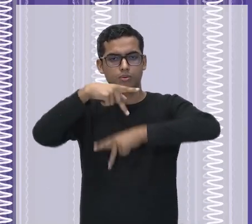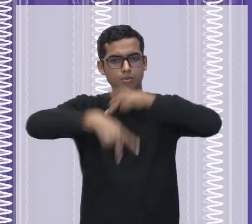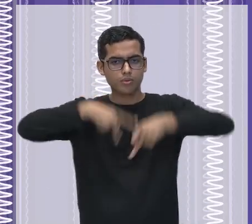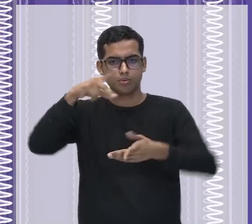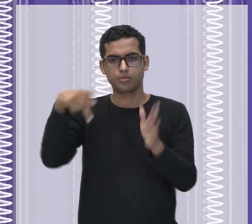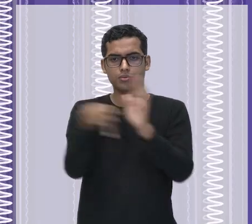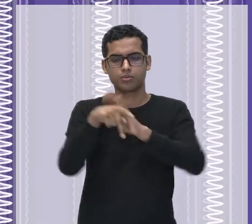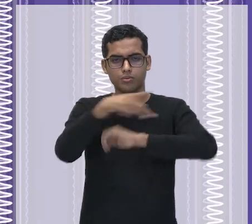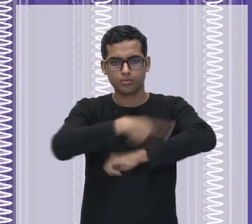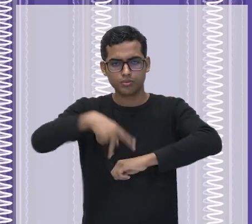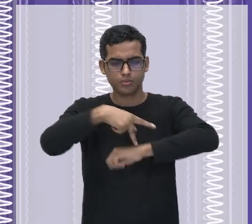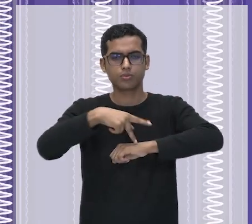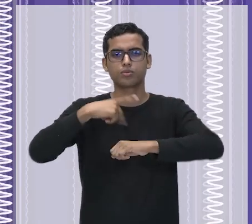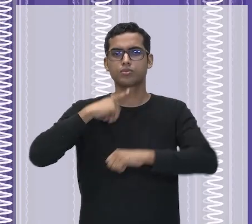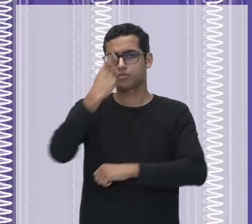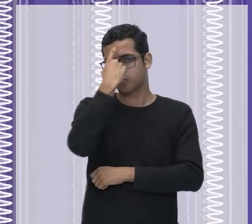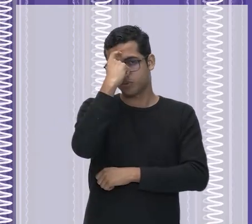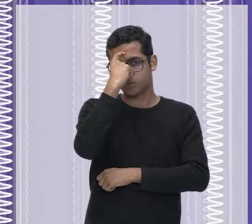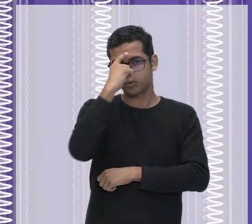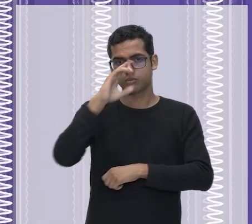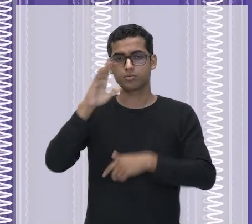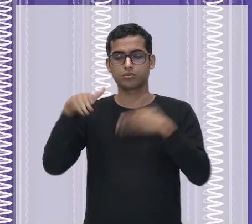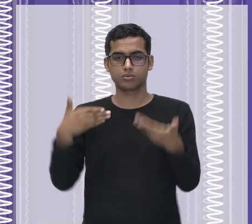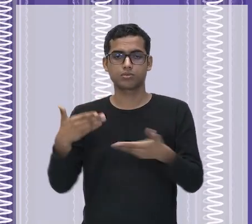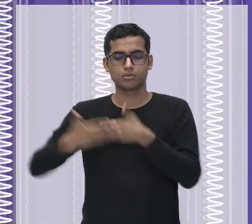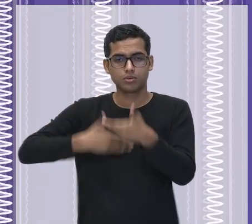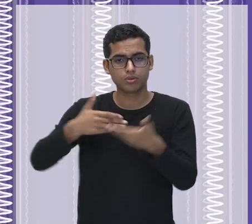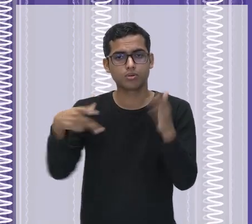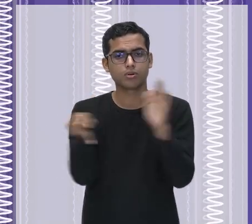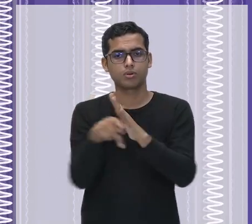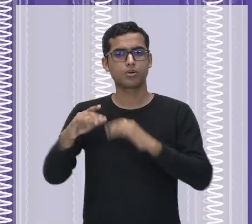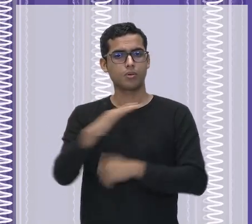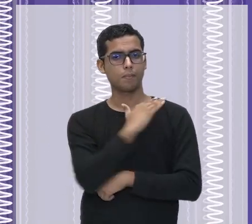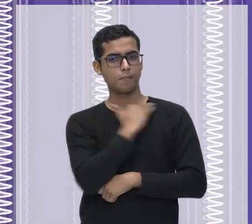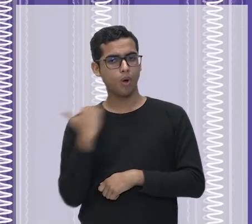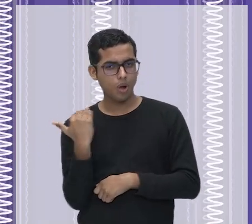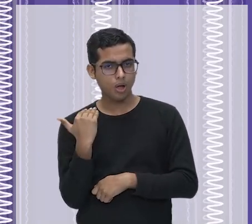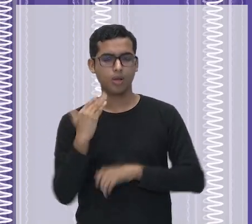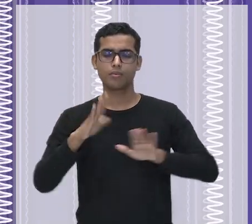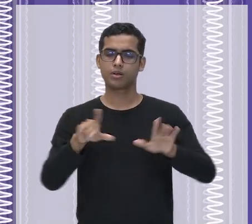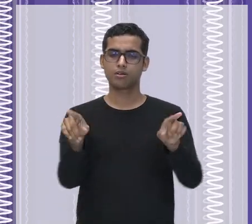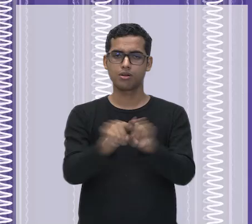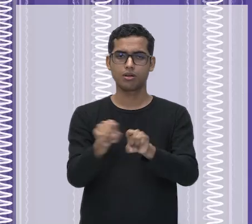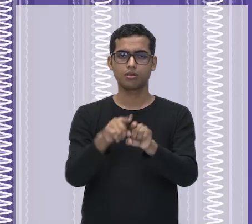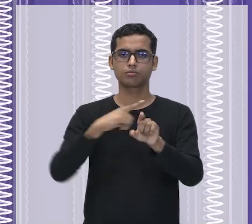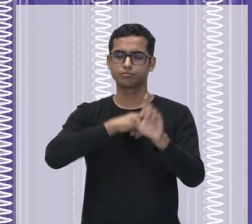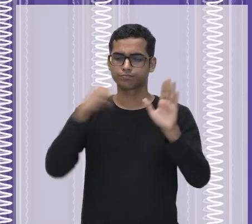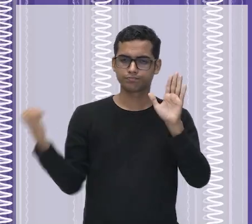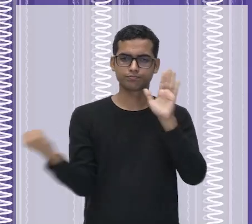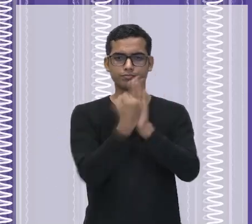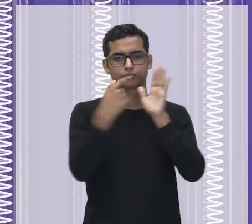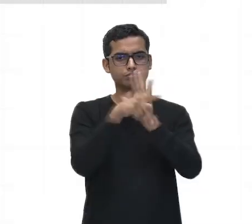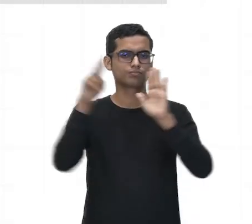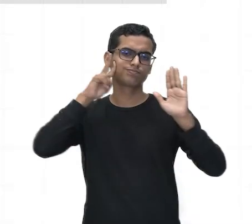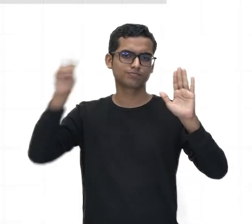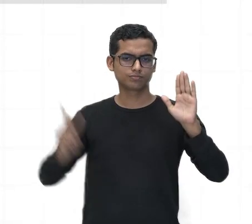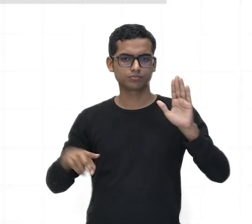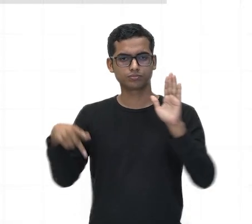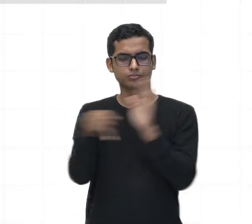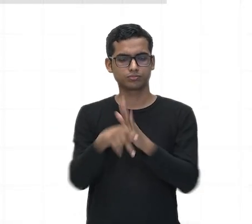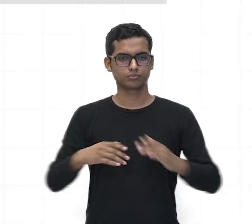processo ele perde a vida, mas ele deixa o seu legado. Outro grupo de